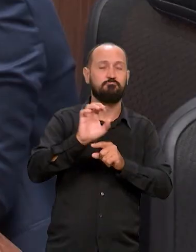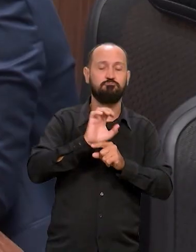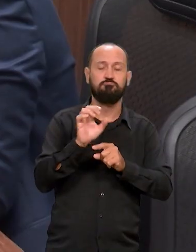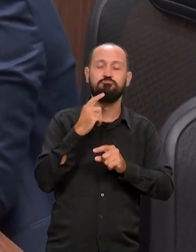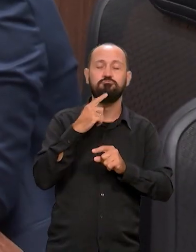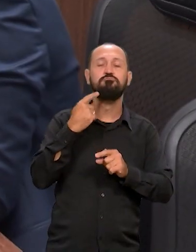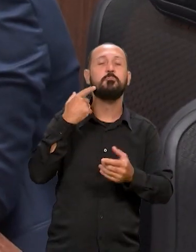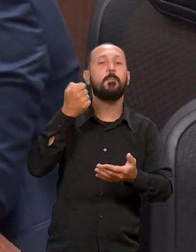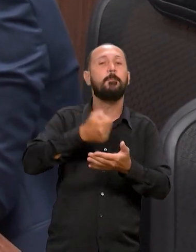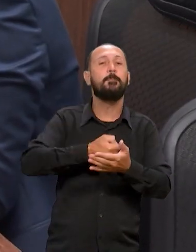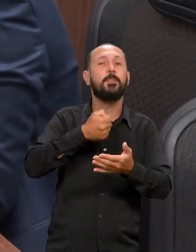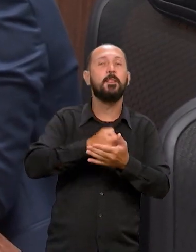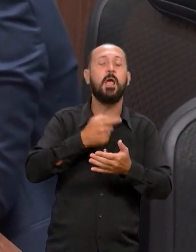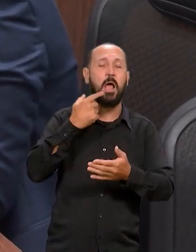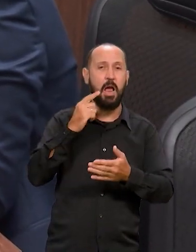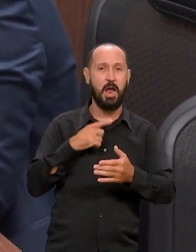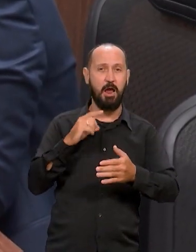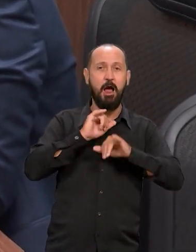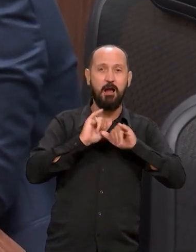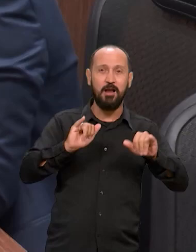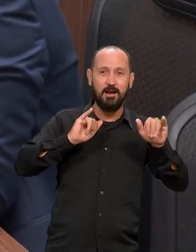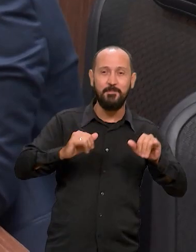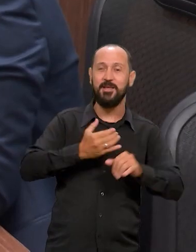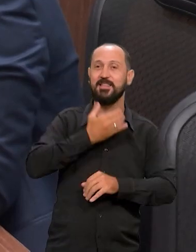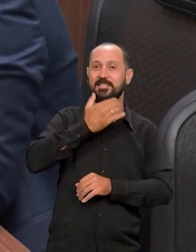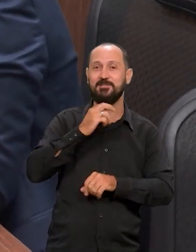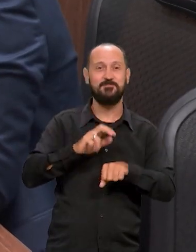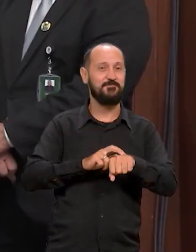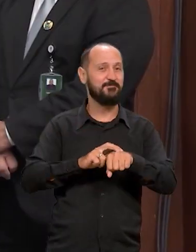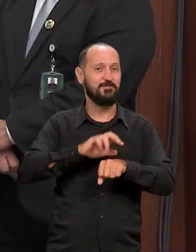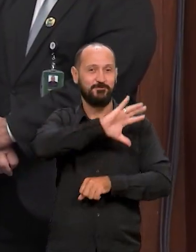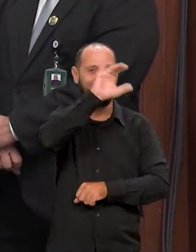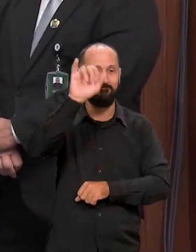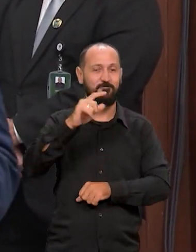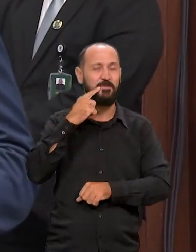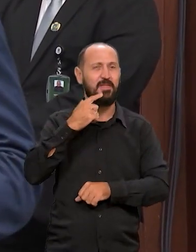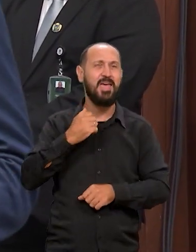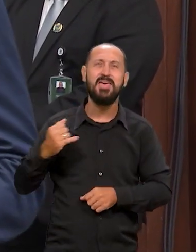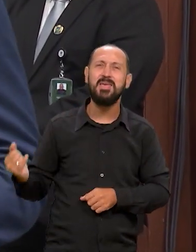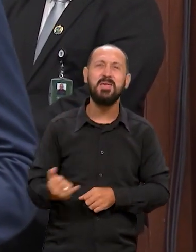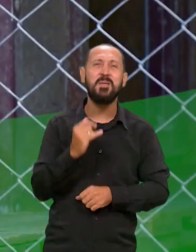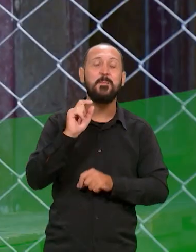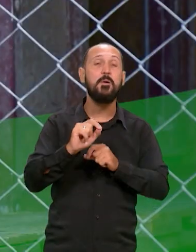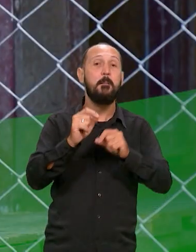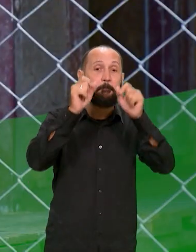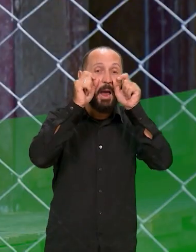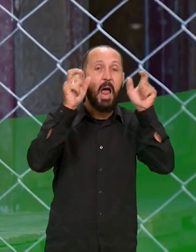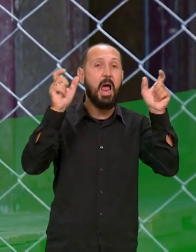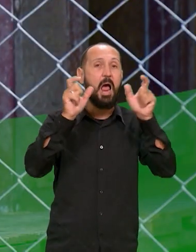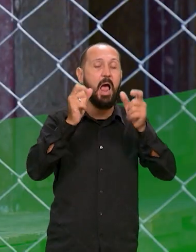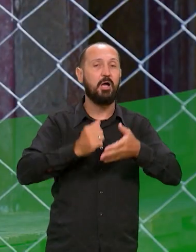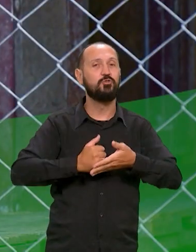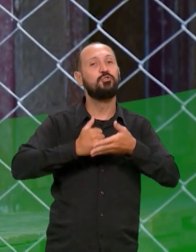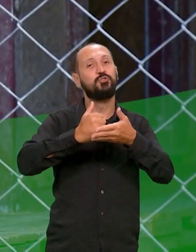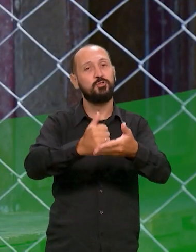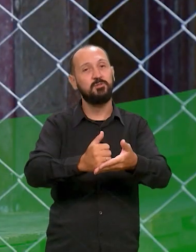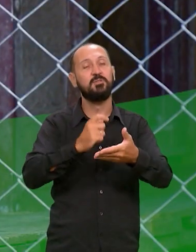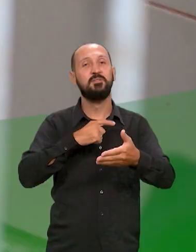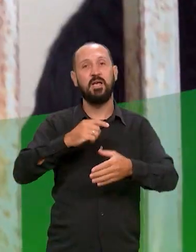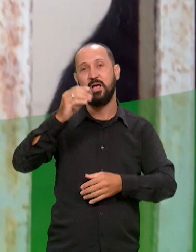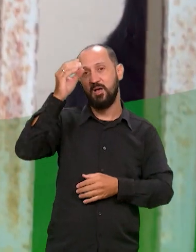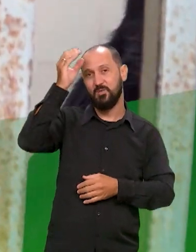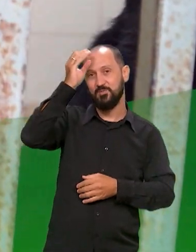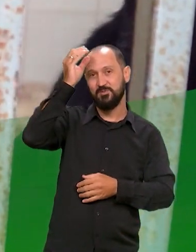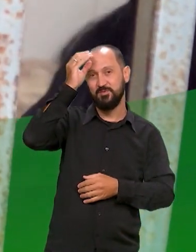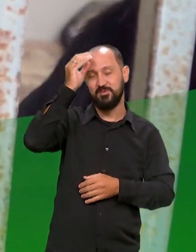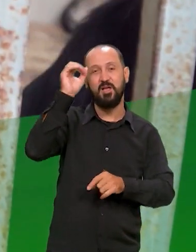estadual que oficializa a campanha Dezembro Verde em Mato Grosso do Sul. que é essencial para alertar